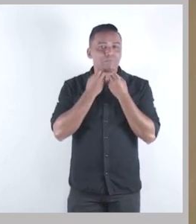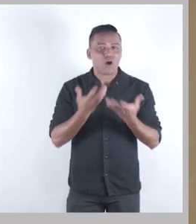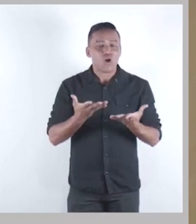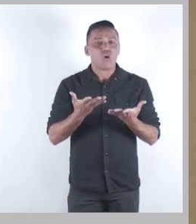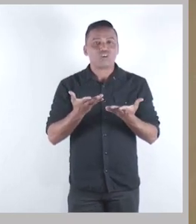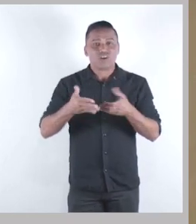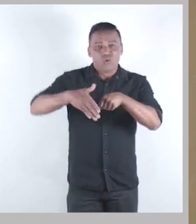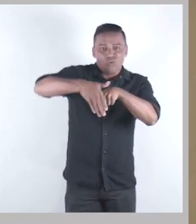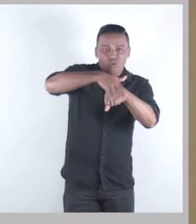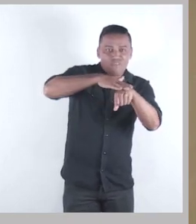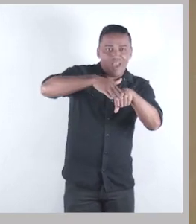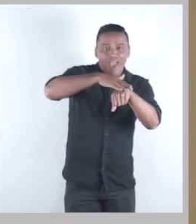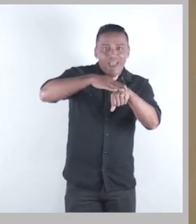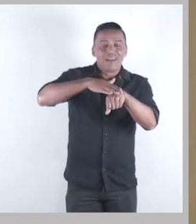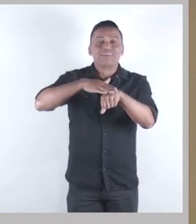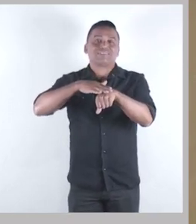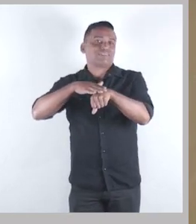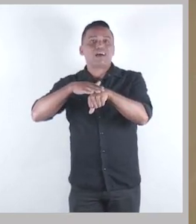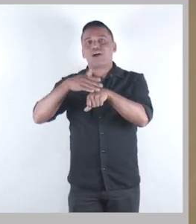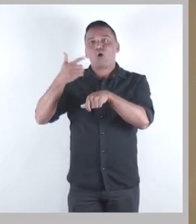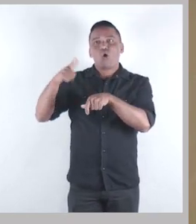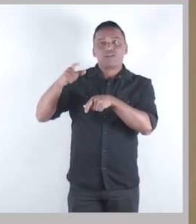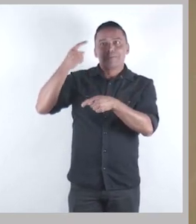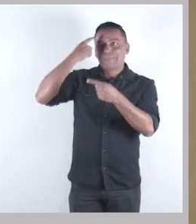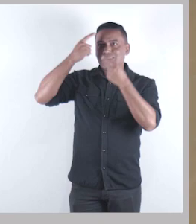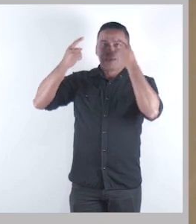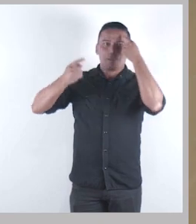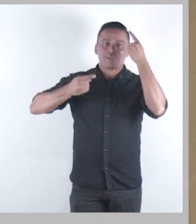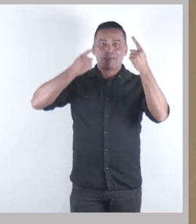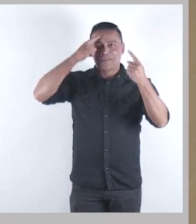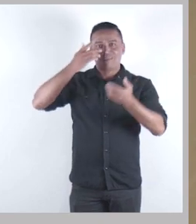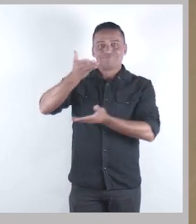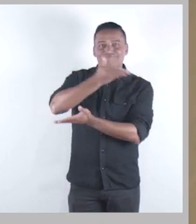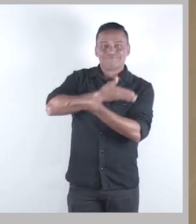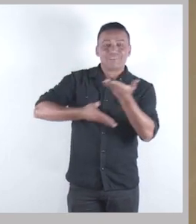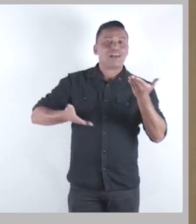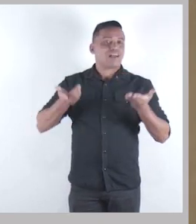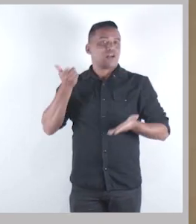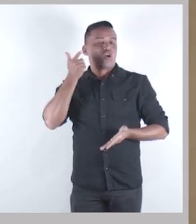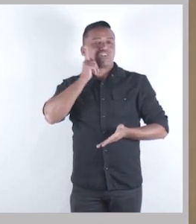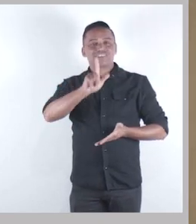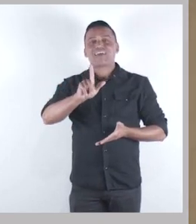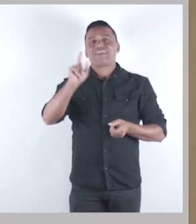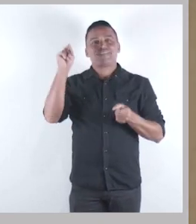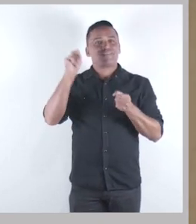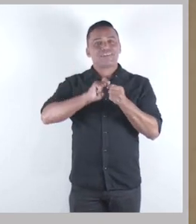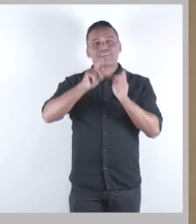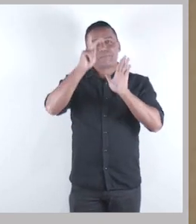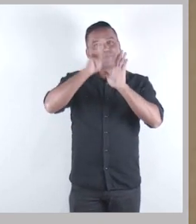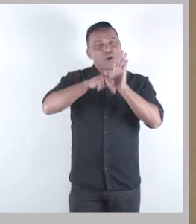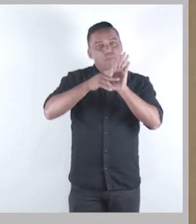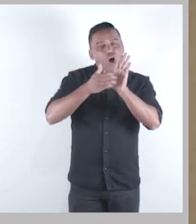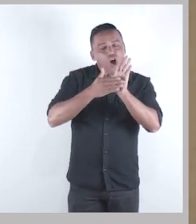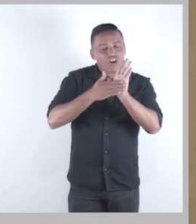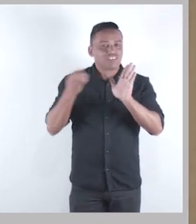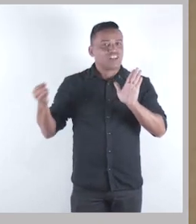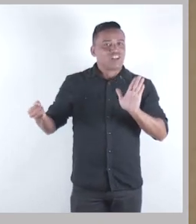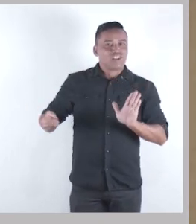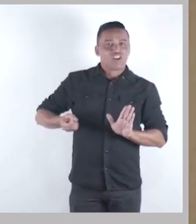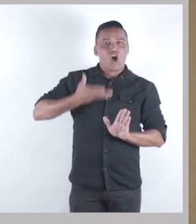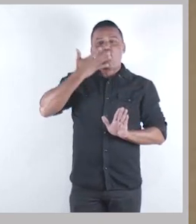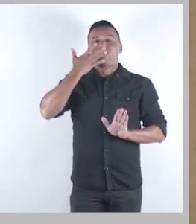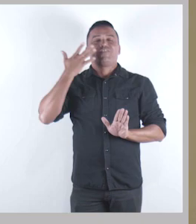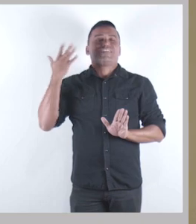desta conversa e de outras coisas que podem ser pensadas durante o evento, possamos trazer novas dinâmicas de